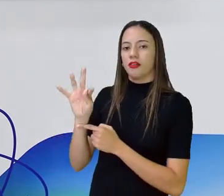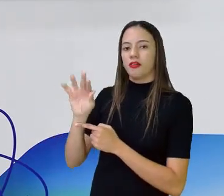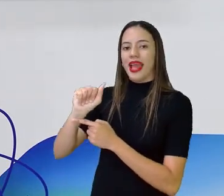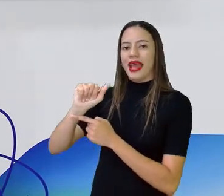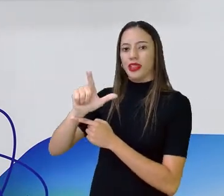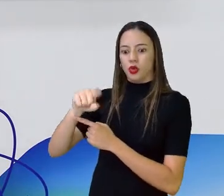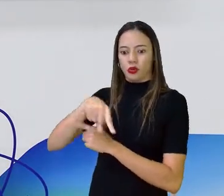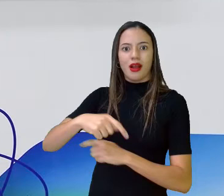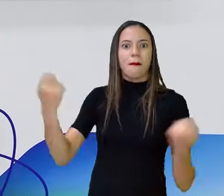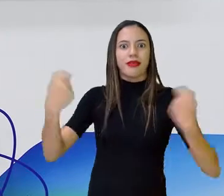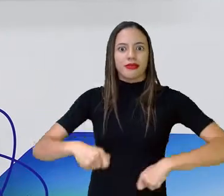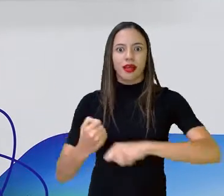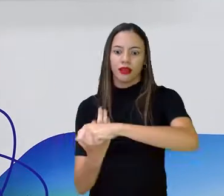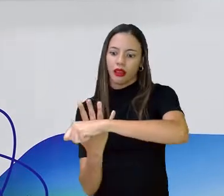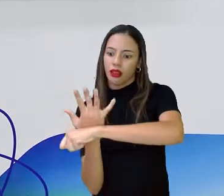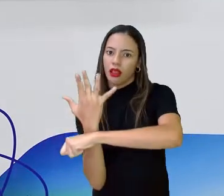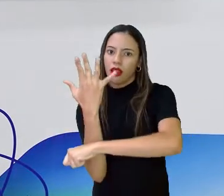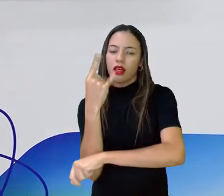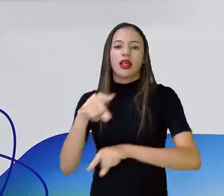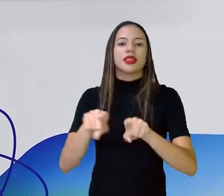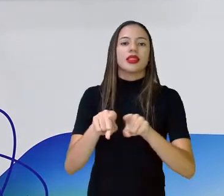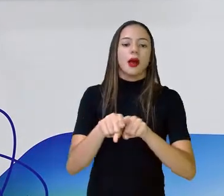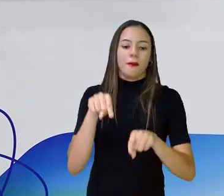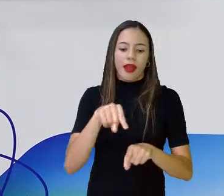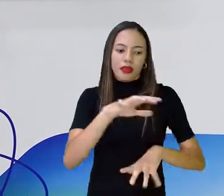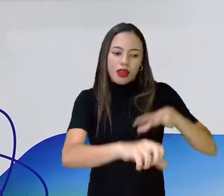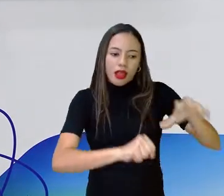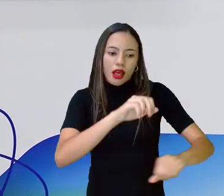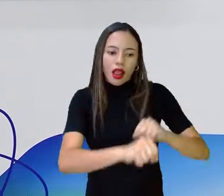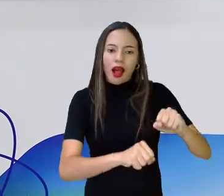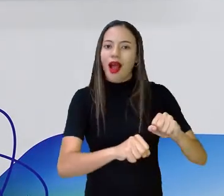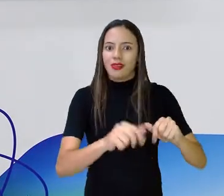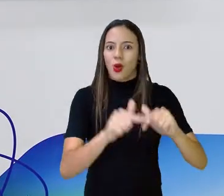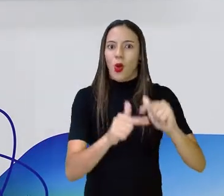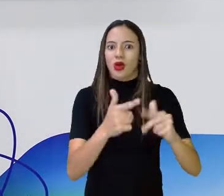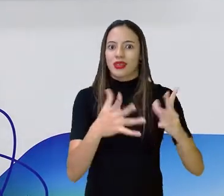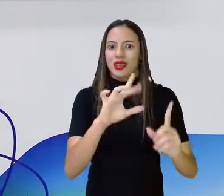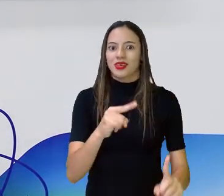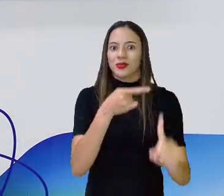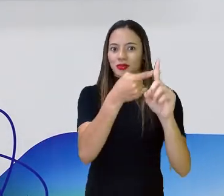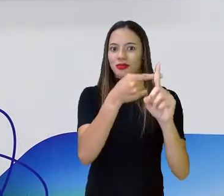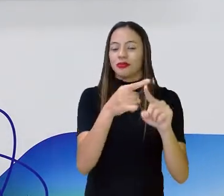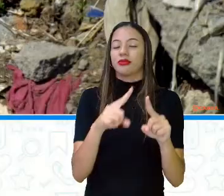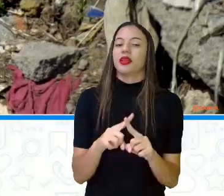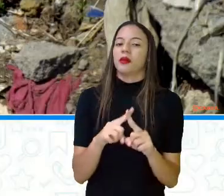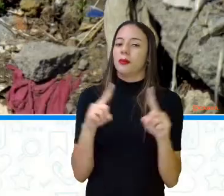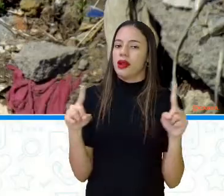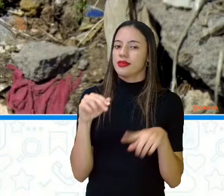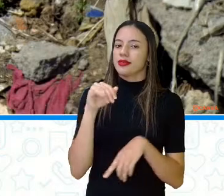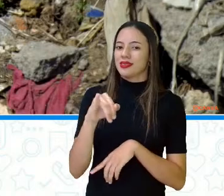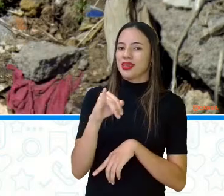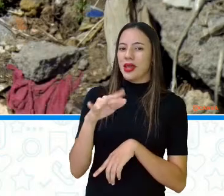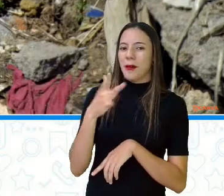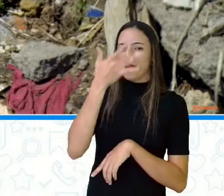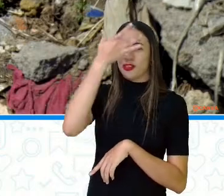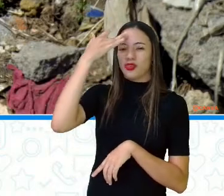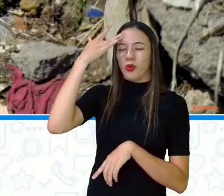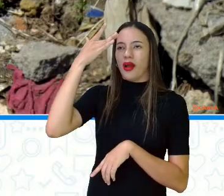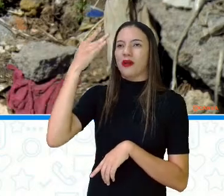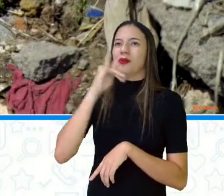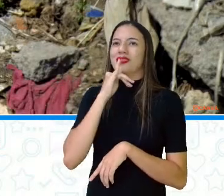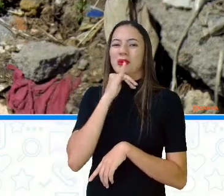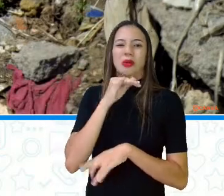consiga extrair tudo que há de bom. Agora, claro, se as pessoas não pensarem e continuarem, por